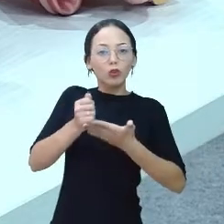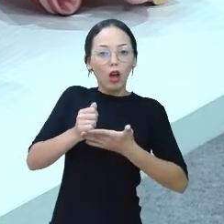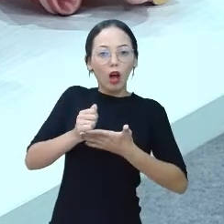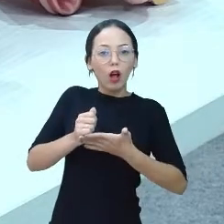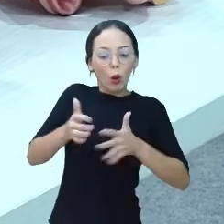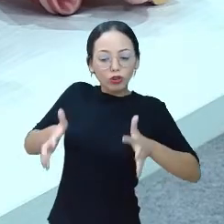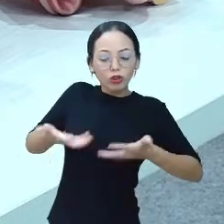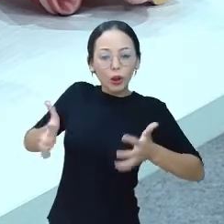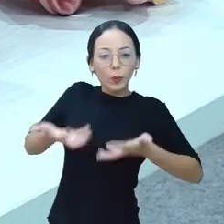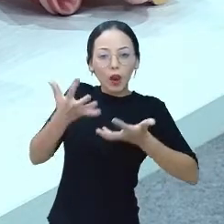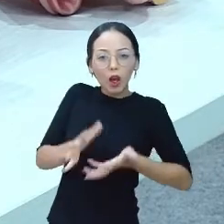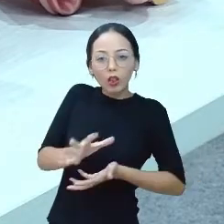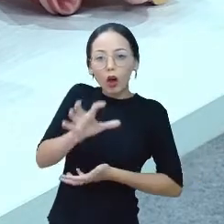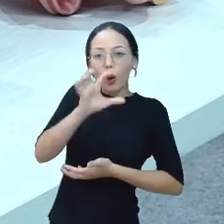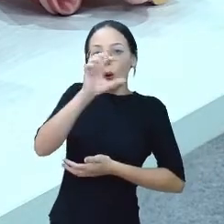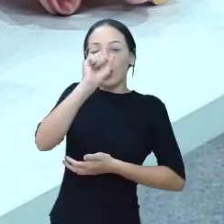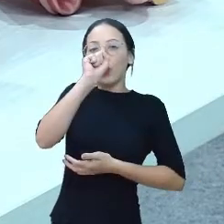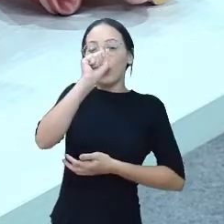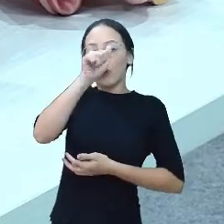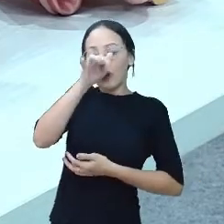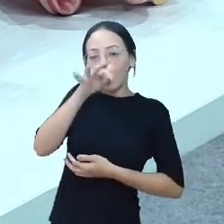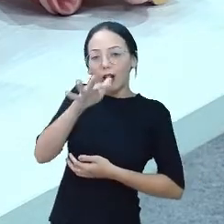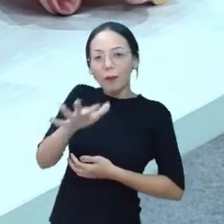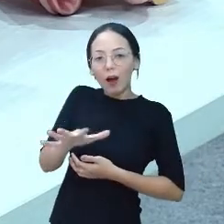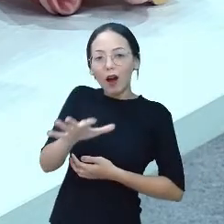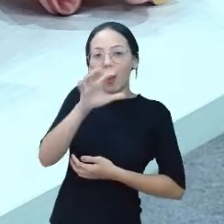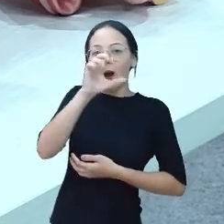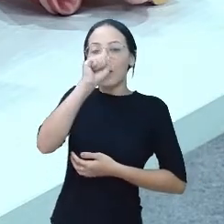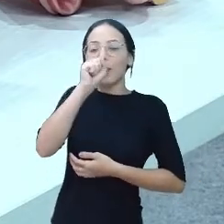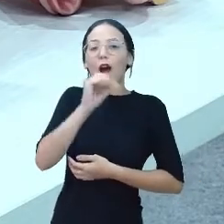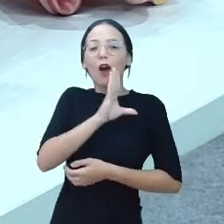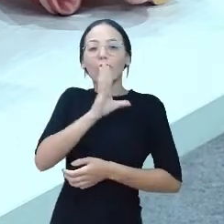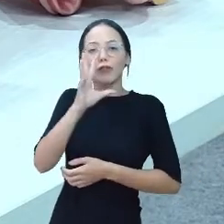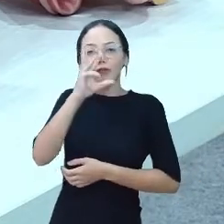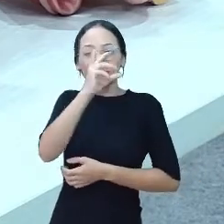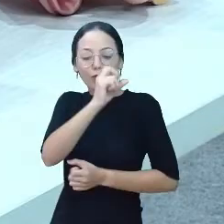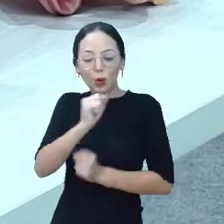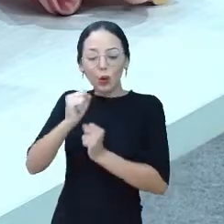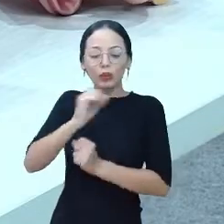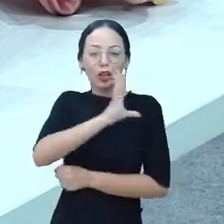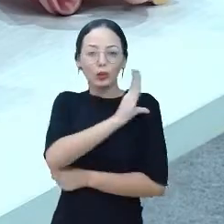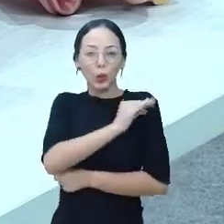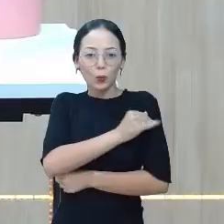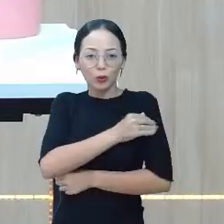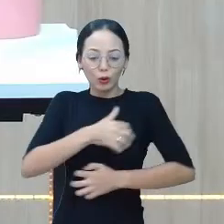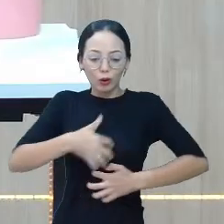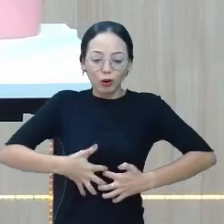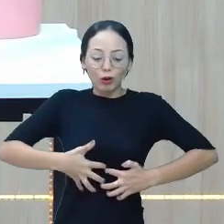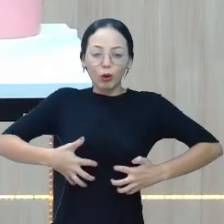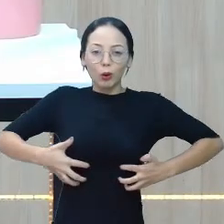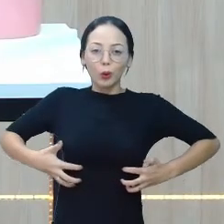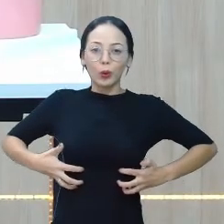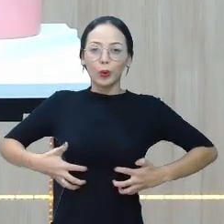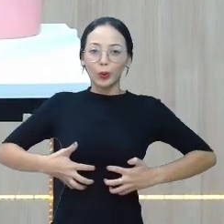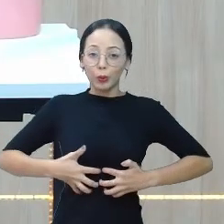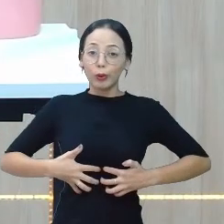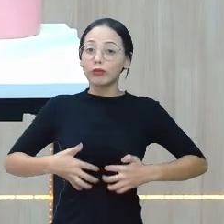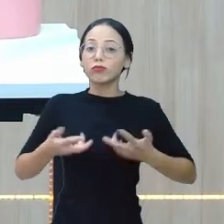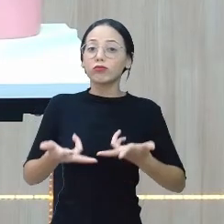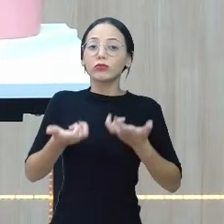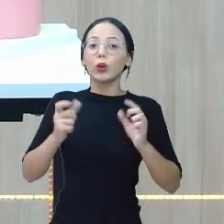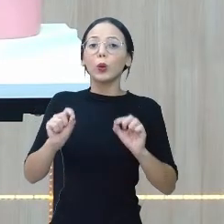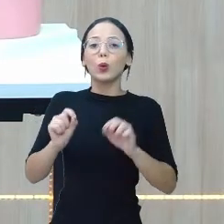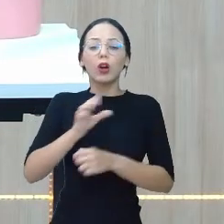a expiração. Isso com a força dos músculos. Então, aí a gente está vendo a questão dos tecidos em